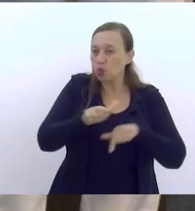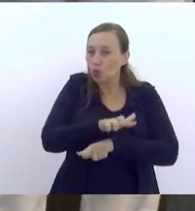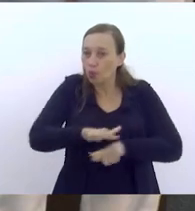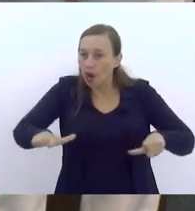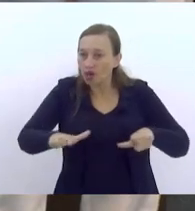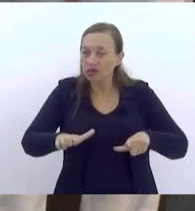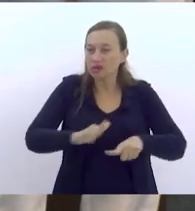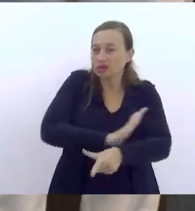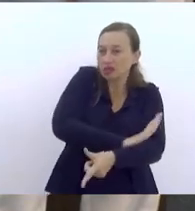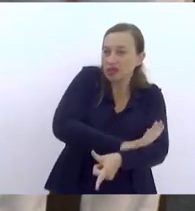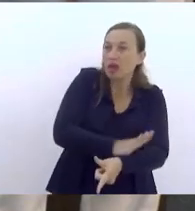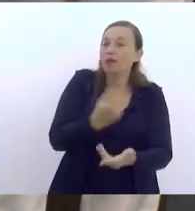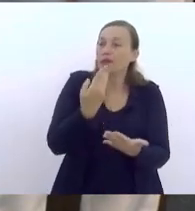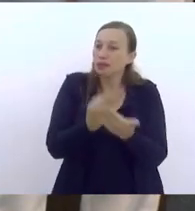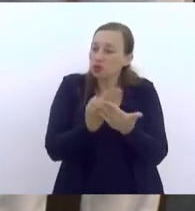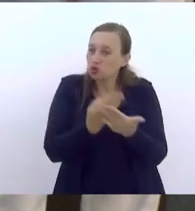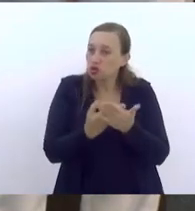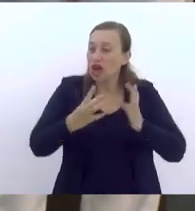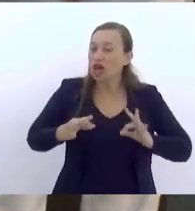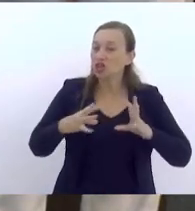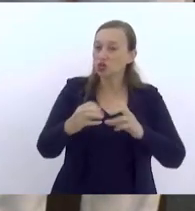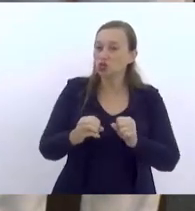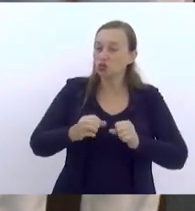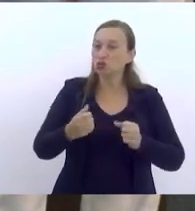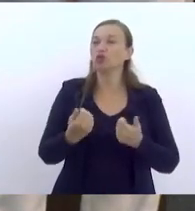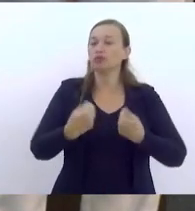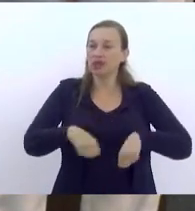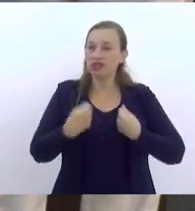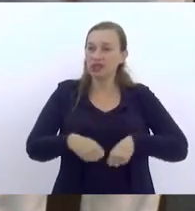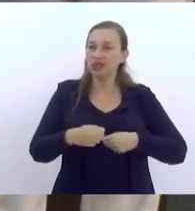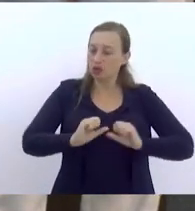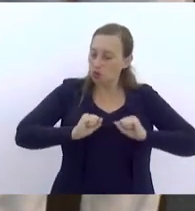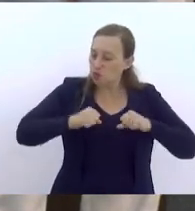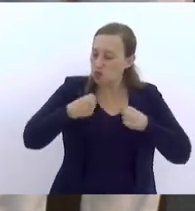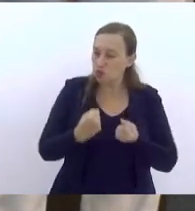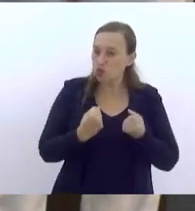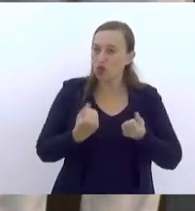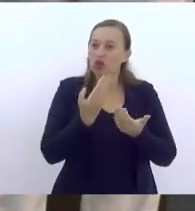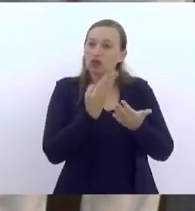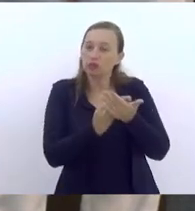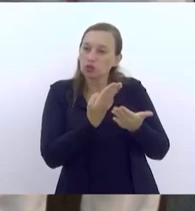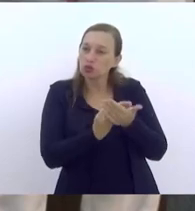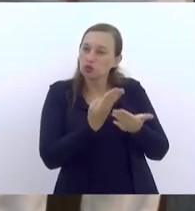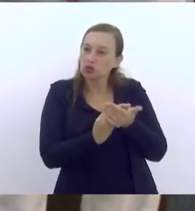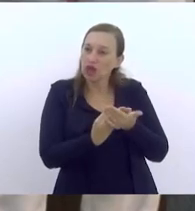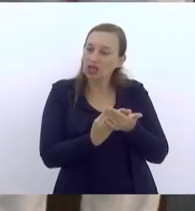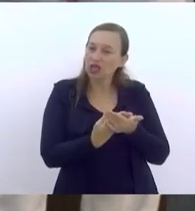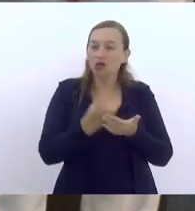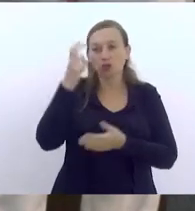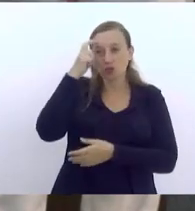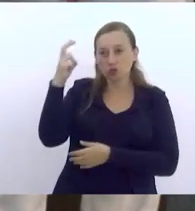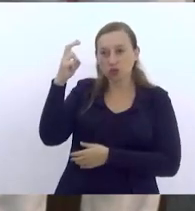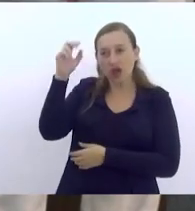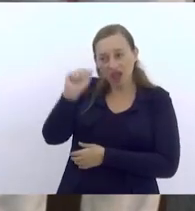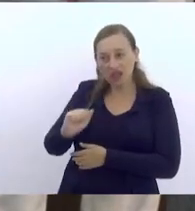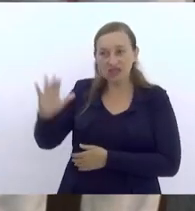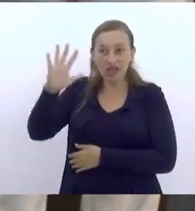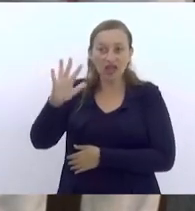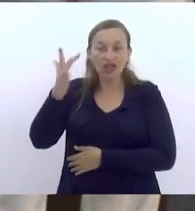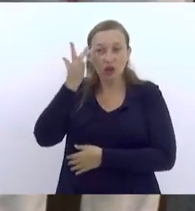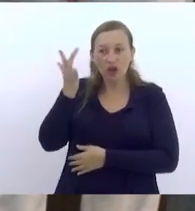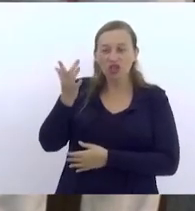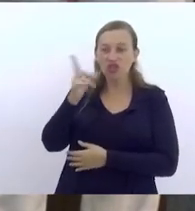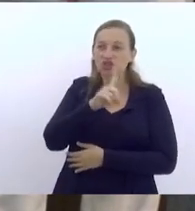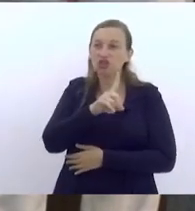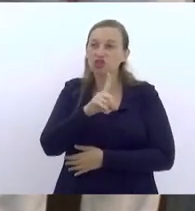gente precisa estudar o todo. Então, venho me debruçando ativamente no estudo das culturas asiáticas e acho que a data é uma